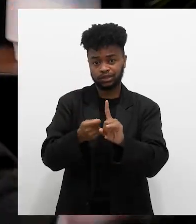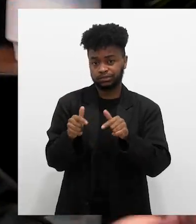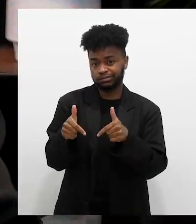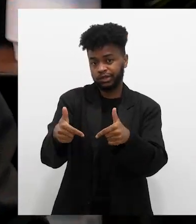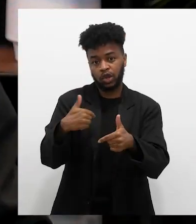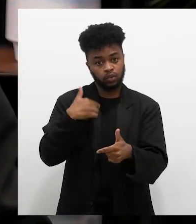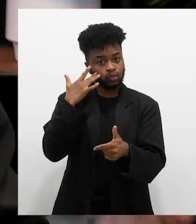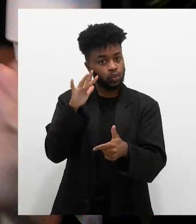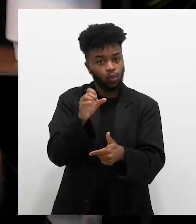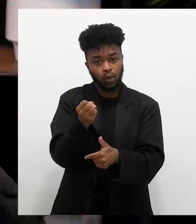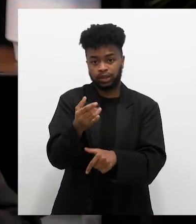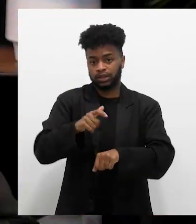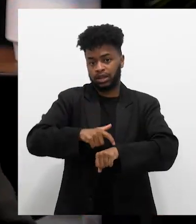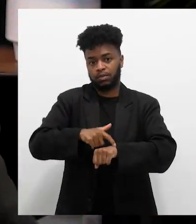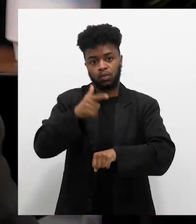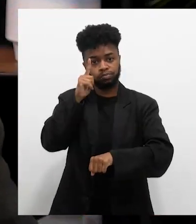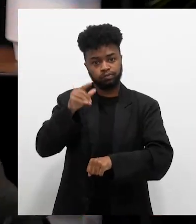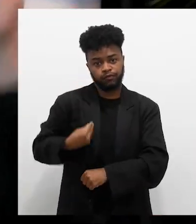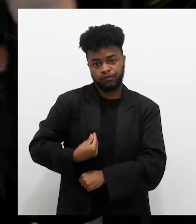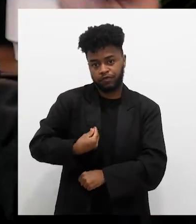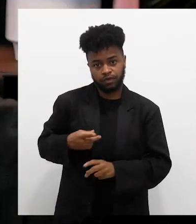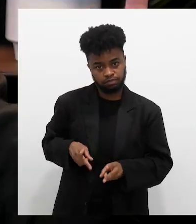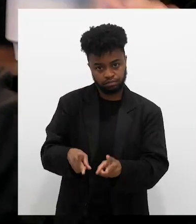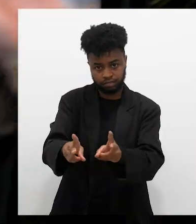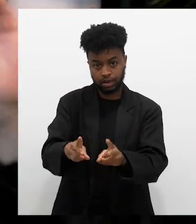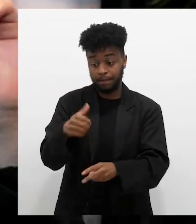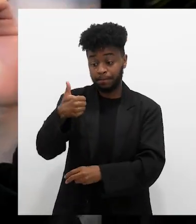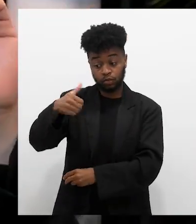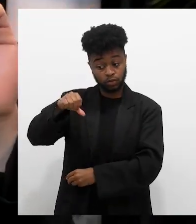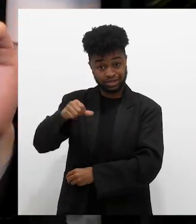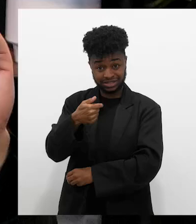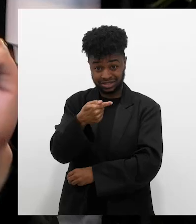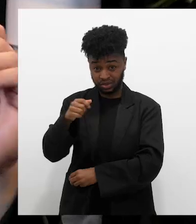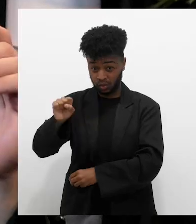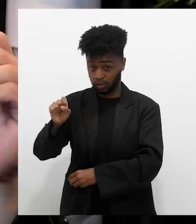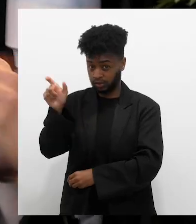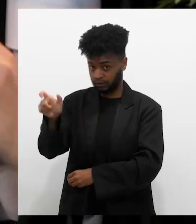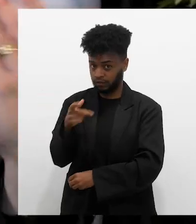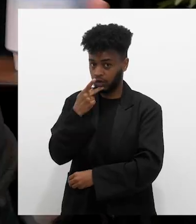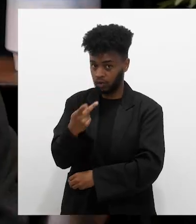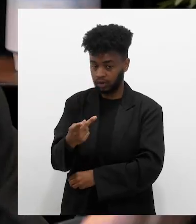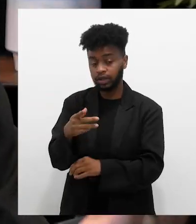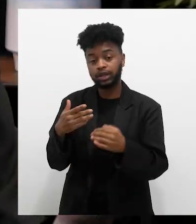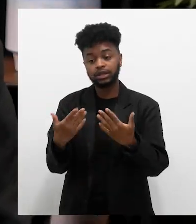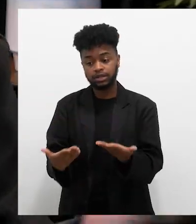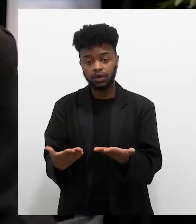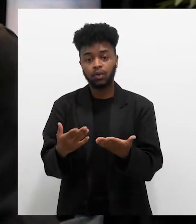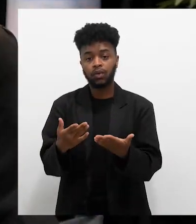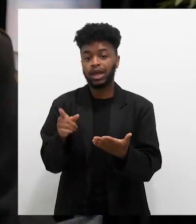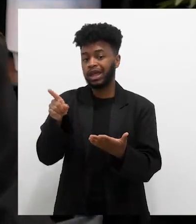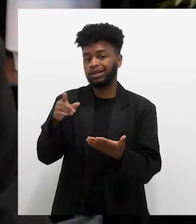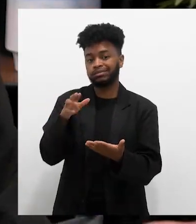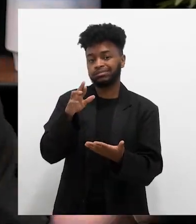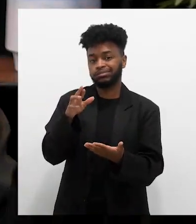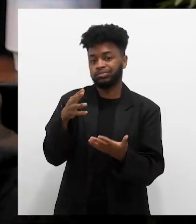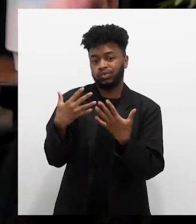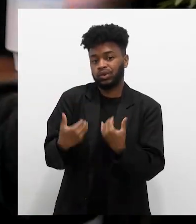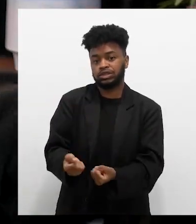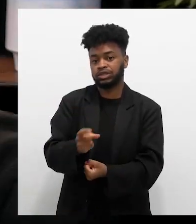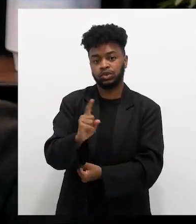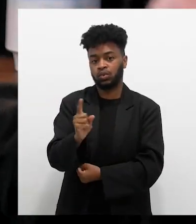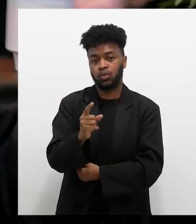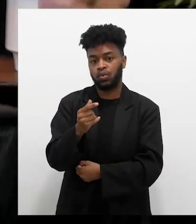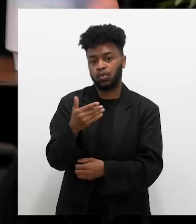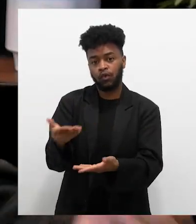Eu não sei quanto tempo eu tenho de vida com 8 pontos de safena em 1978. Então, que ele teria declinado, quando perguntou